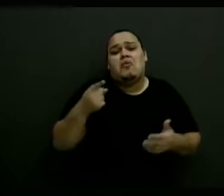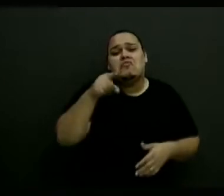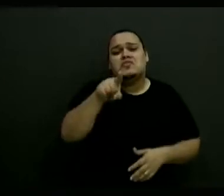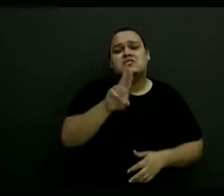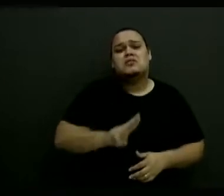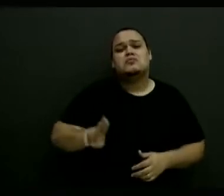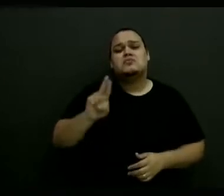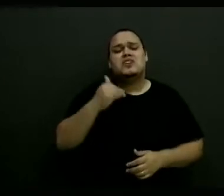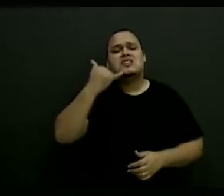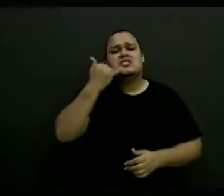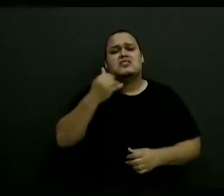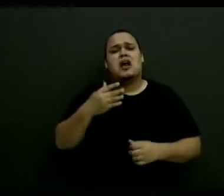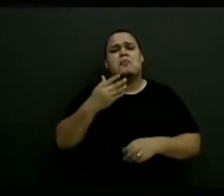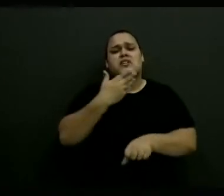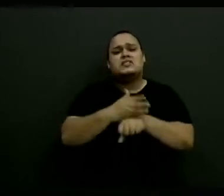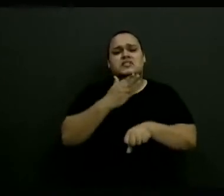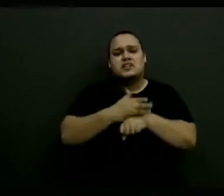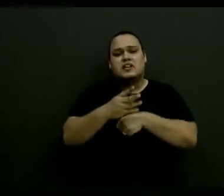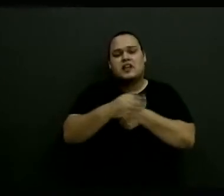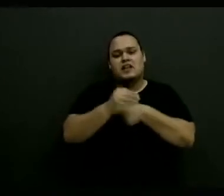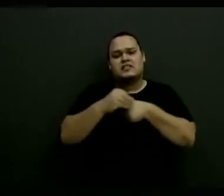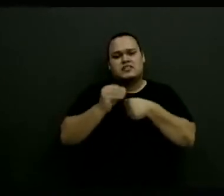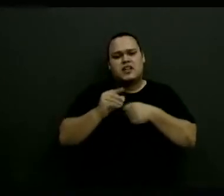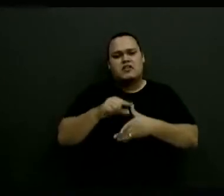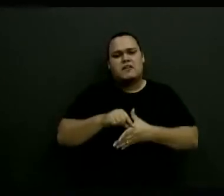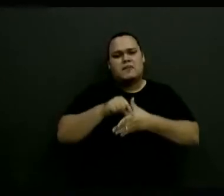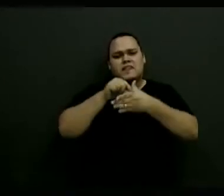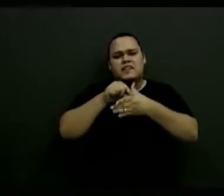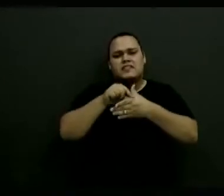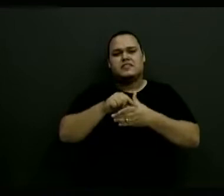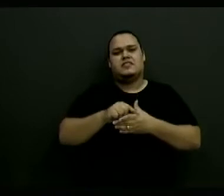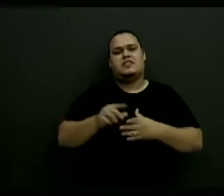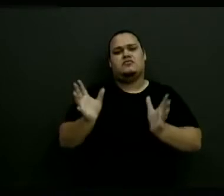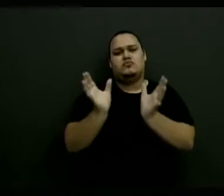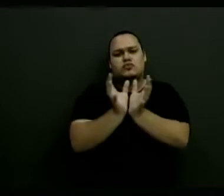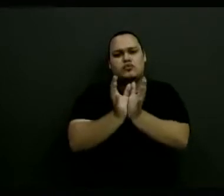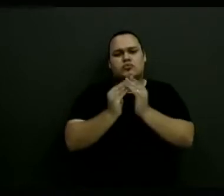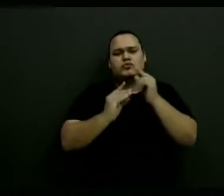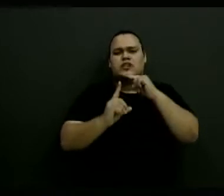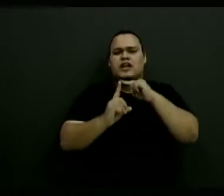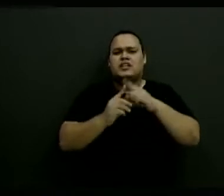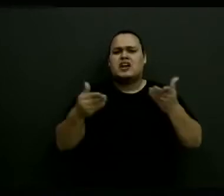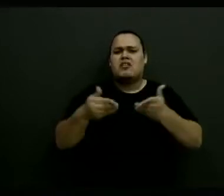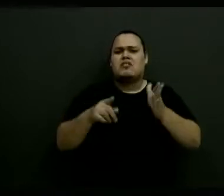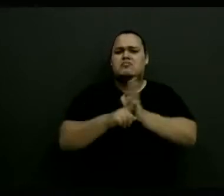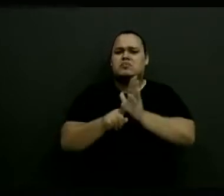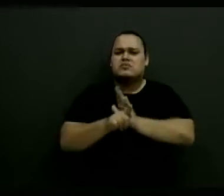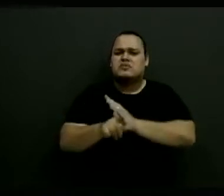suas células, o treinamento dos seus líderes, de toda a sua equipe, da sua igreja. Essa é a minha pergunta,